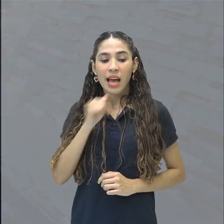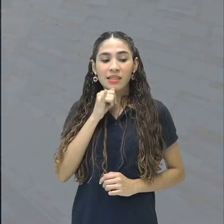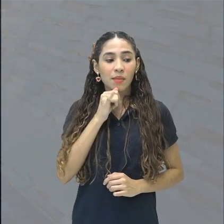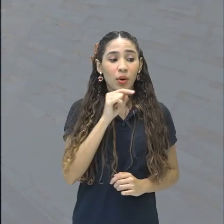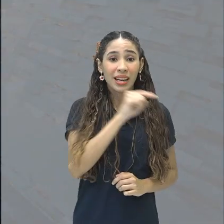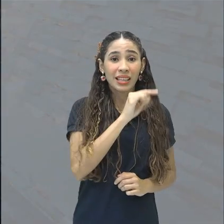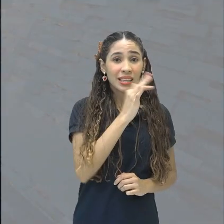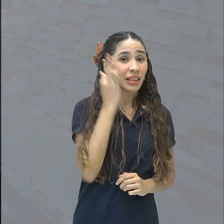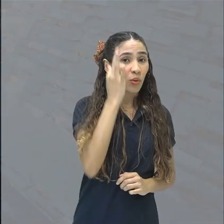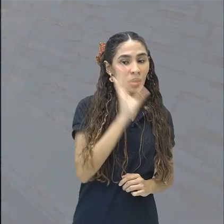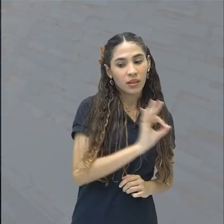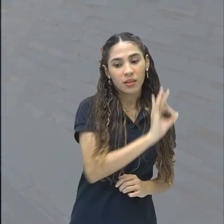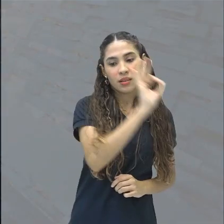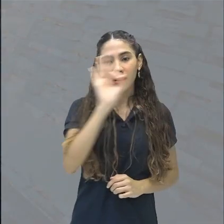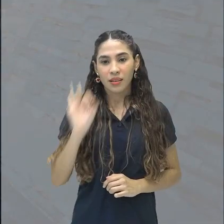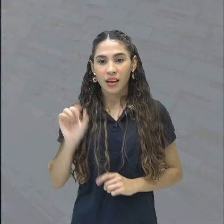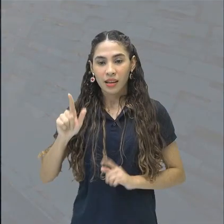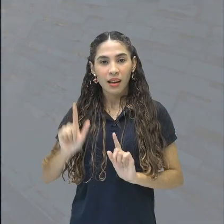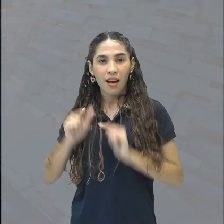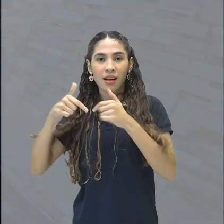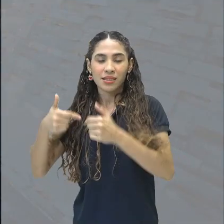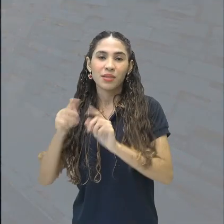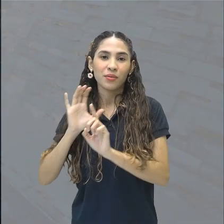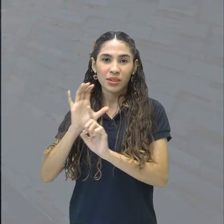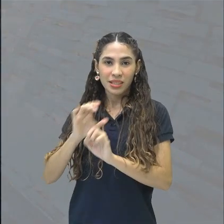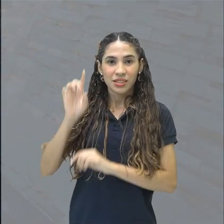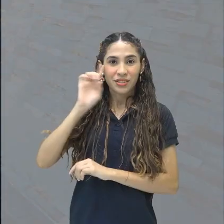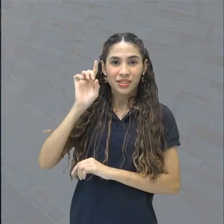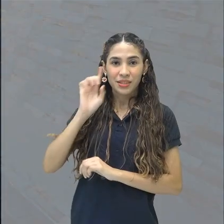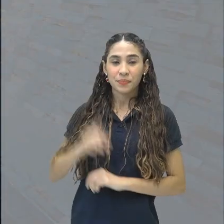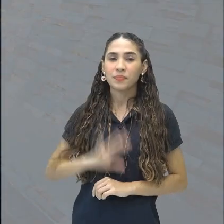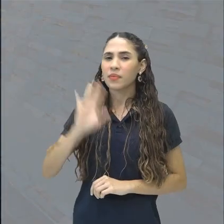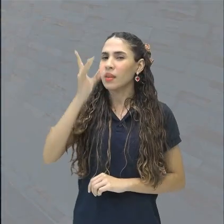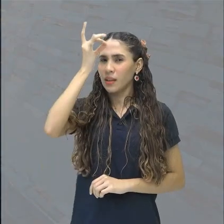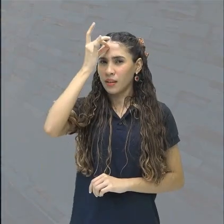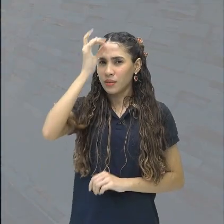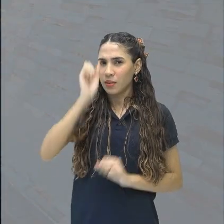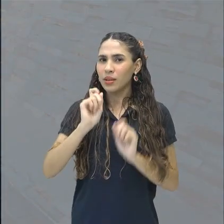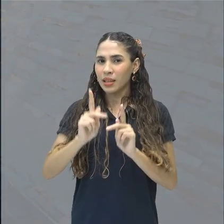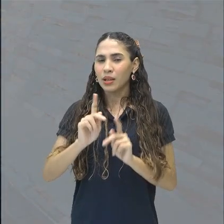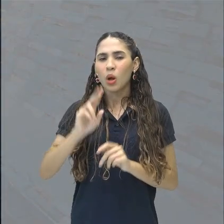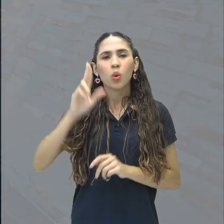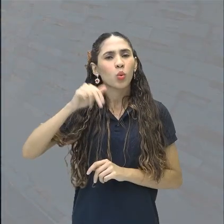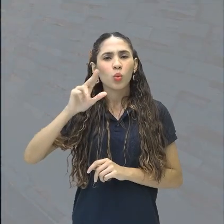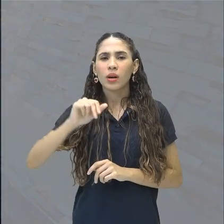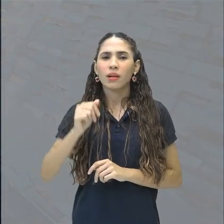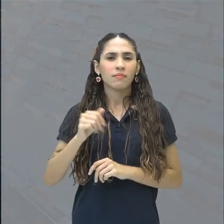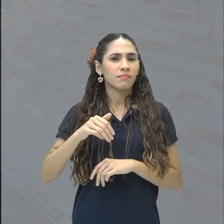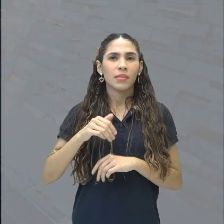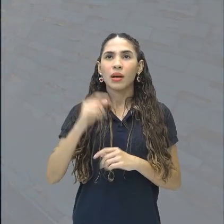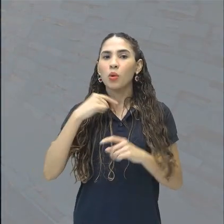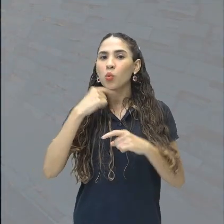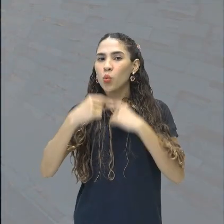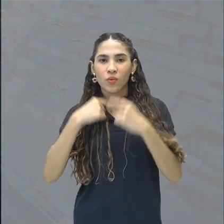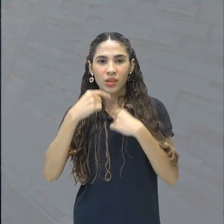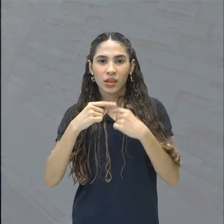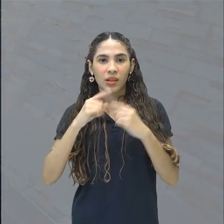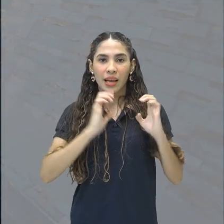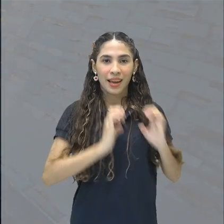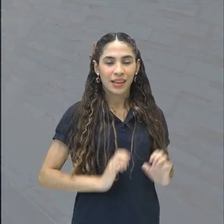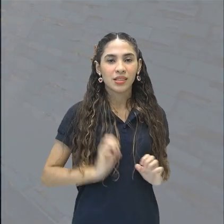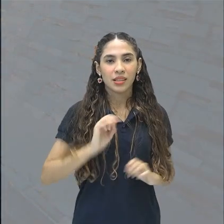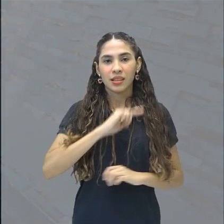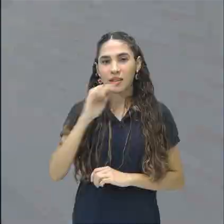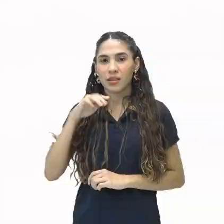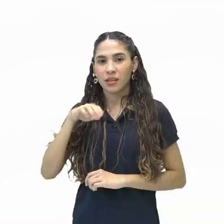teoria para a minha ação, para o meu dia a dia. Gravem bem isso daí, que nunca mais vocês vão ter dúvidas do que é ética e do que